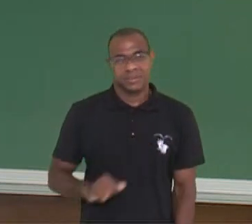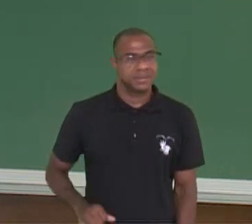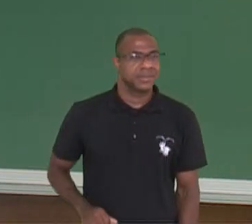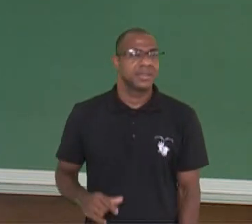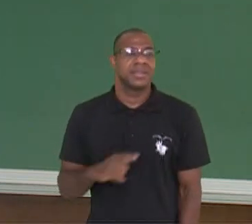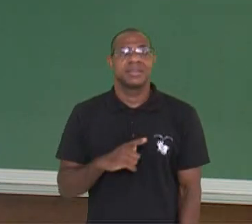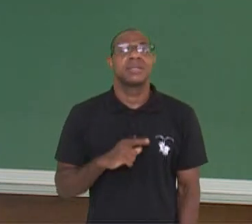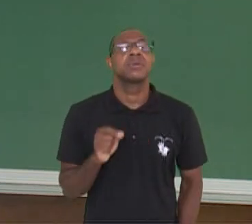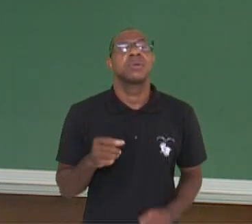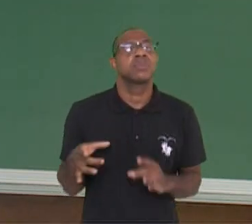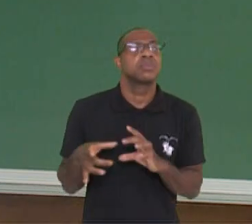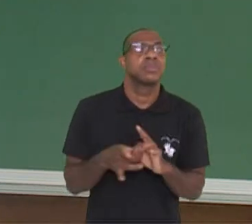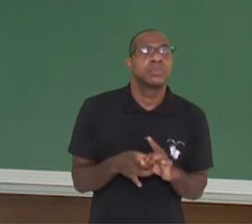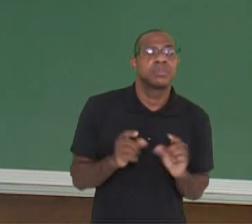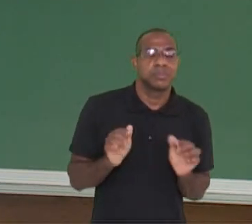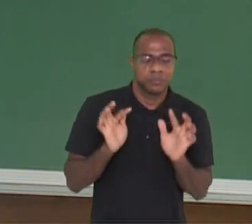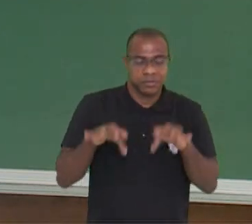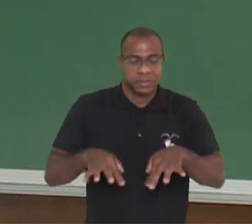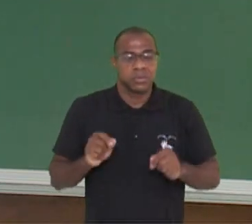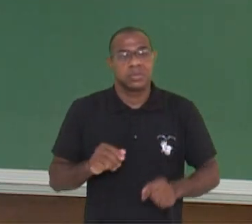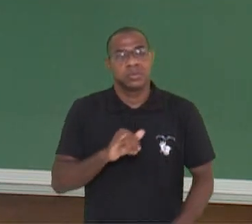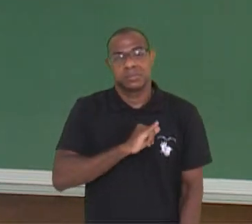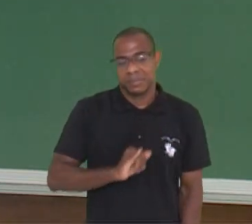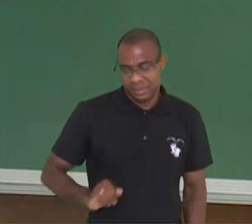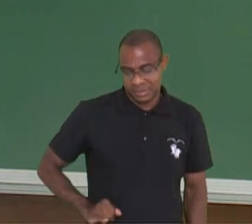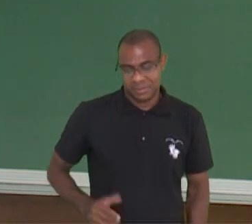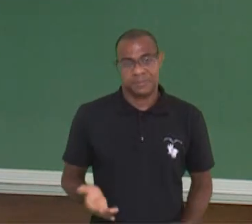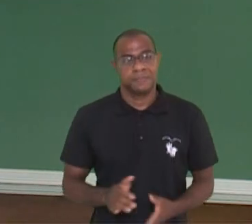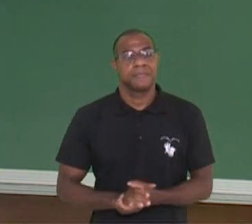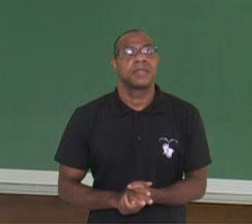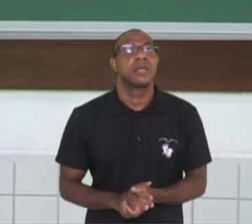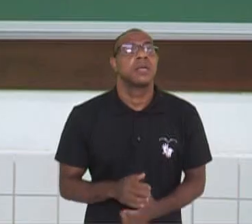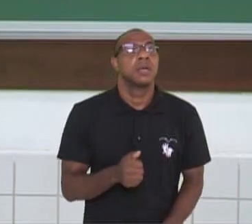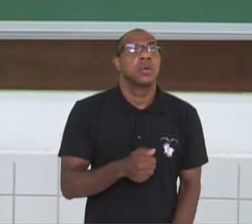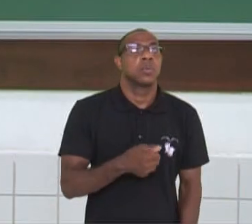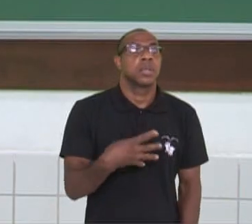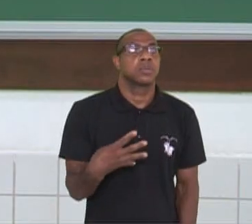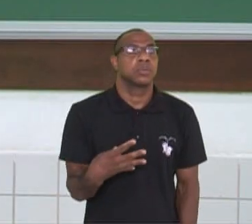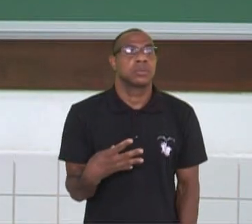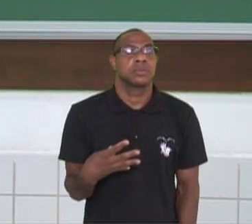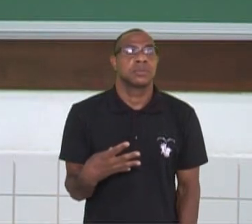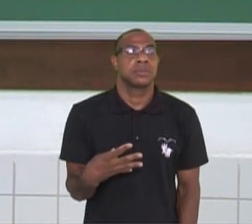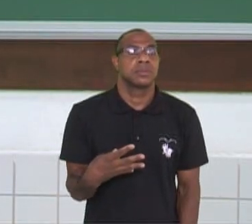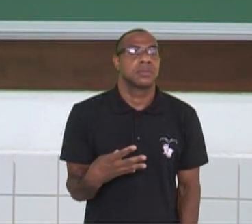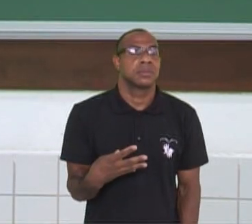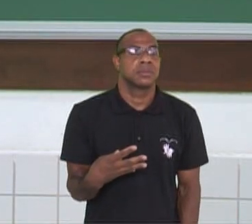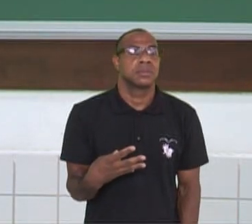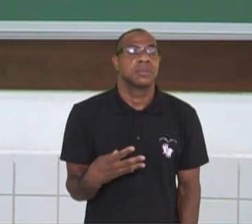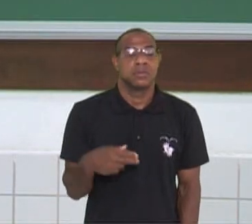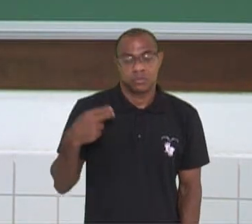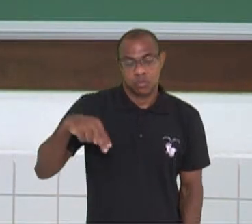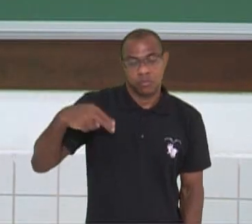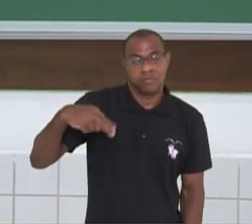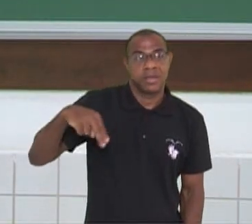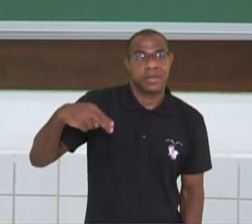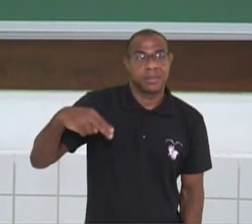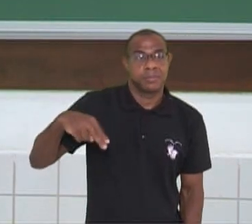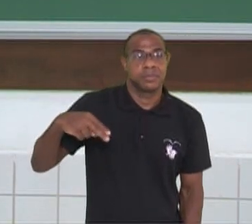um contexto aí caminhando para o fim do Império. 14 de novembro